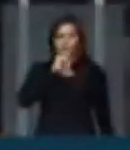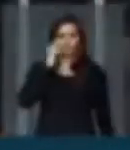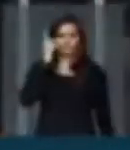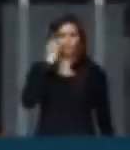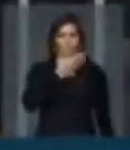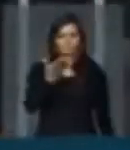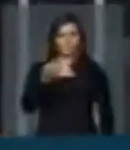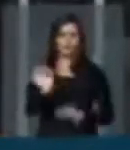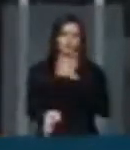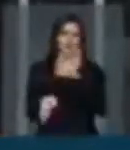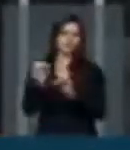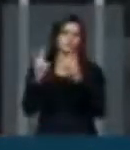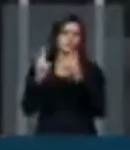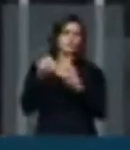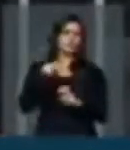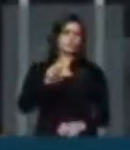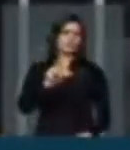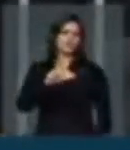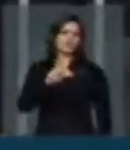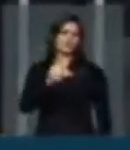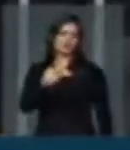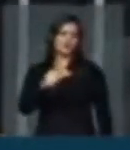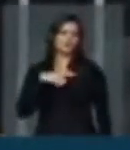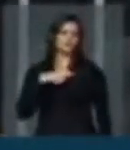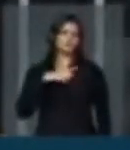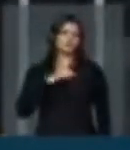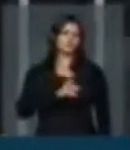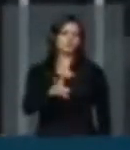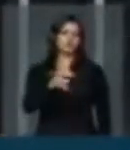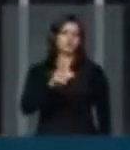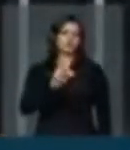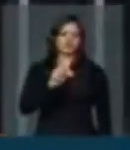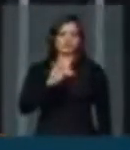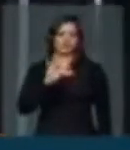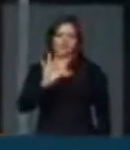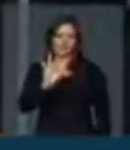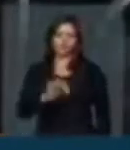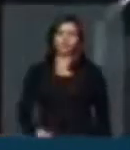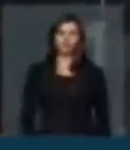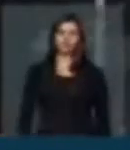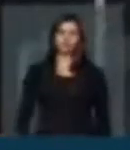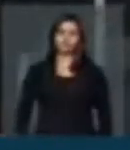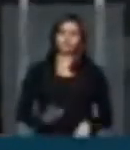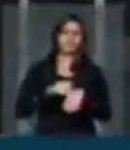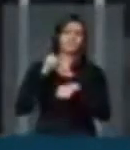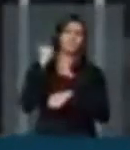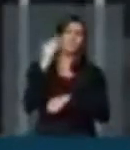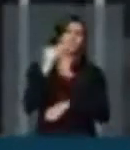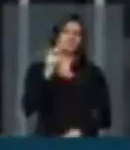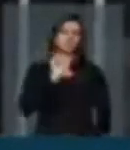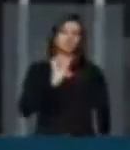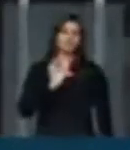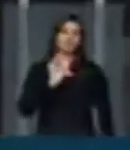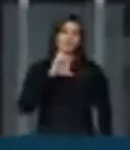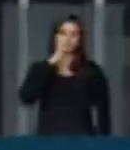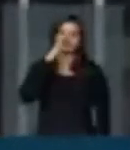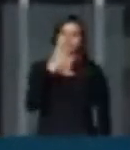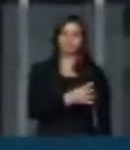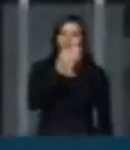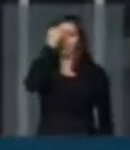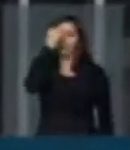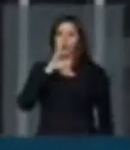O julgamento do Mensalão, em curso no Supremo Tribunal Federal, vai muito mais além do que a simples condenação daqueles